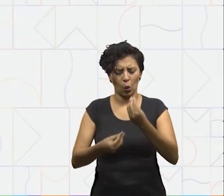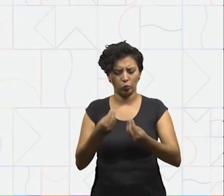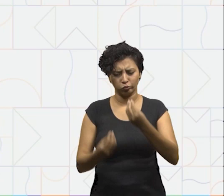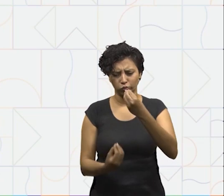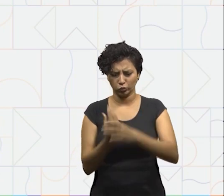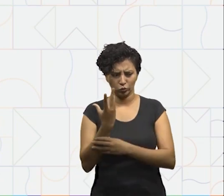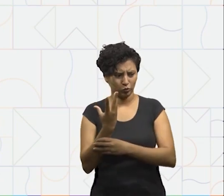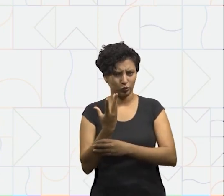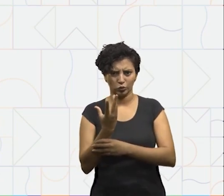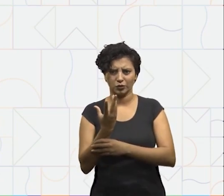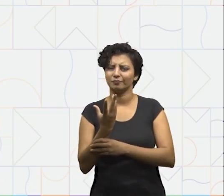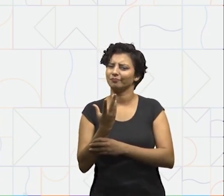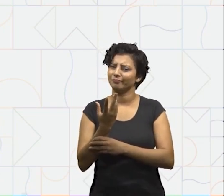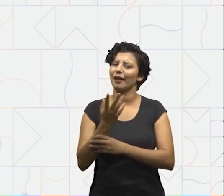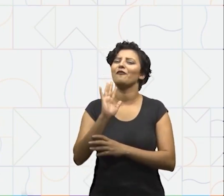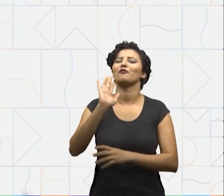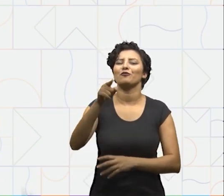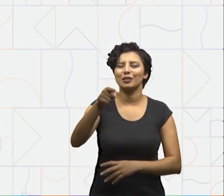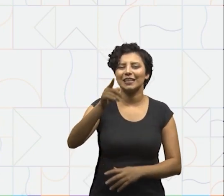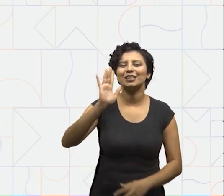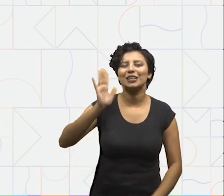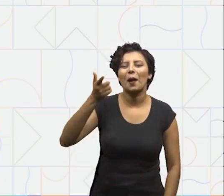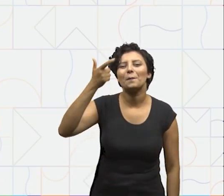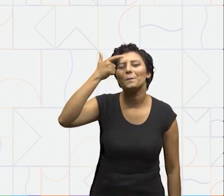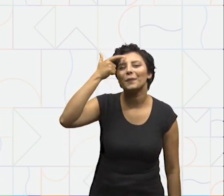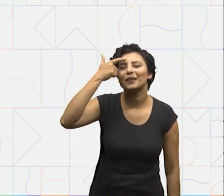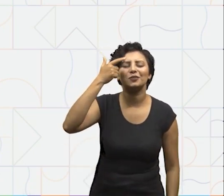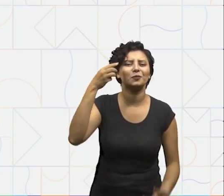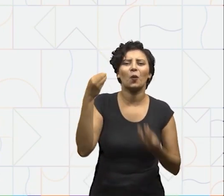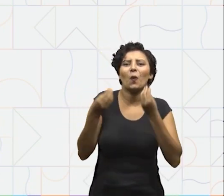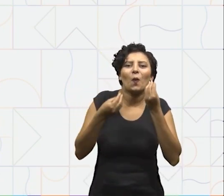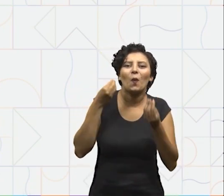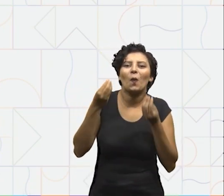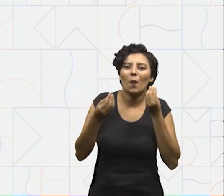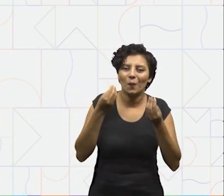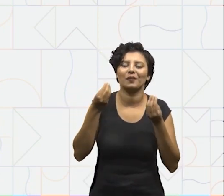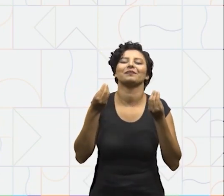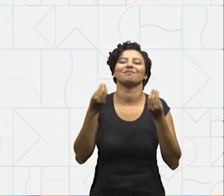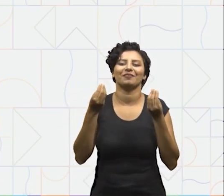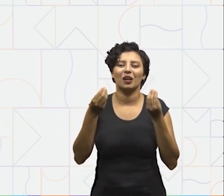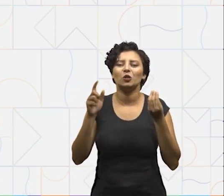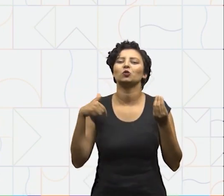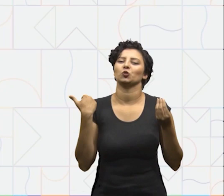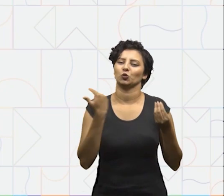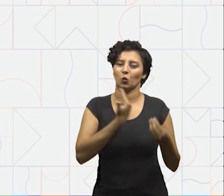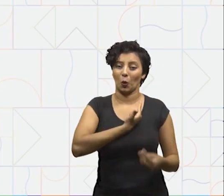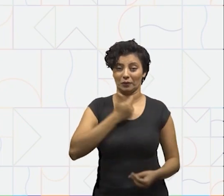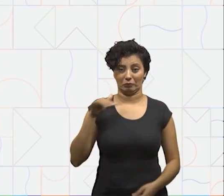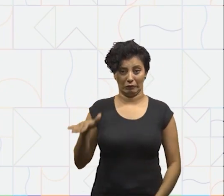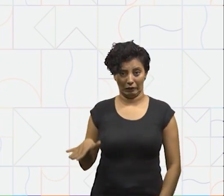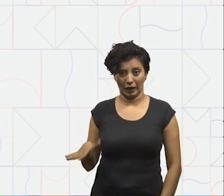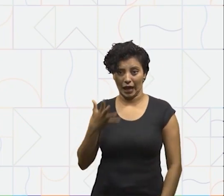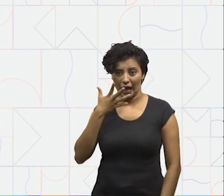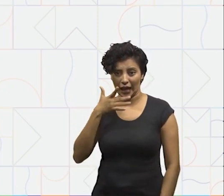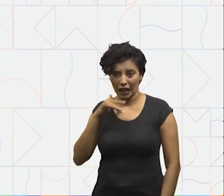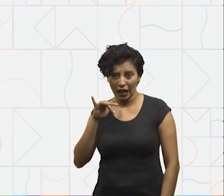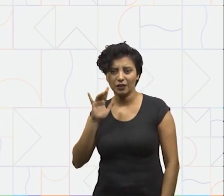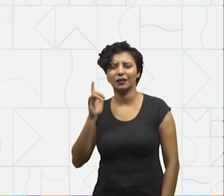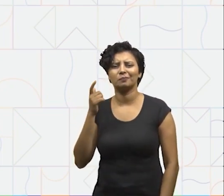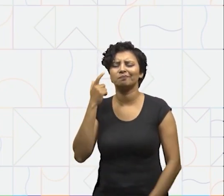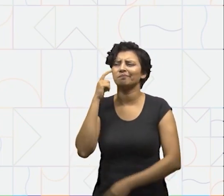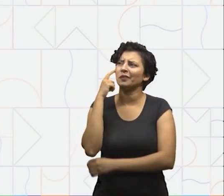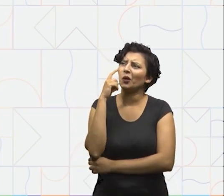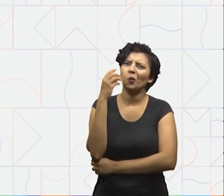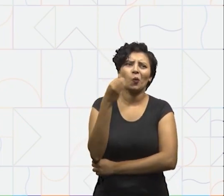bebês? Aposto que essa frase é familiar para você, não é mesmo? Todos nós, quando